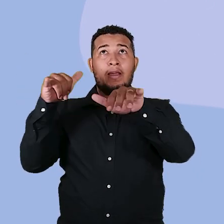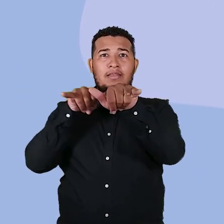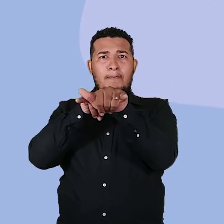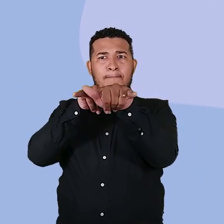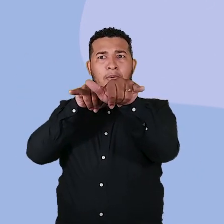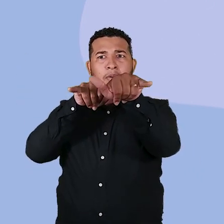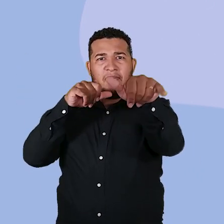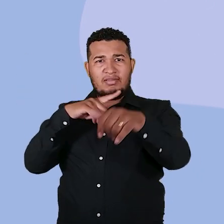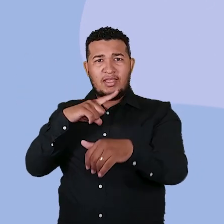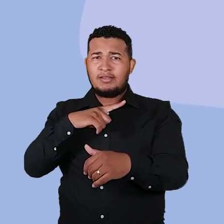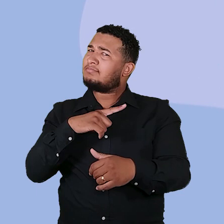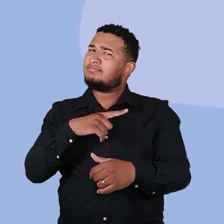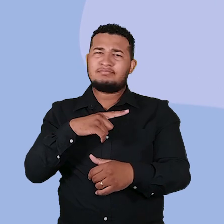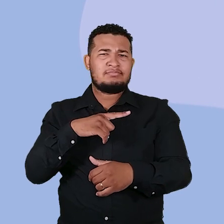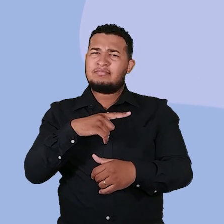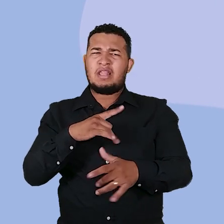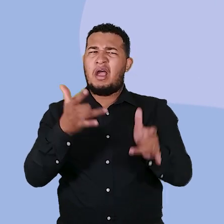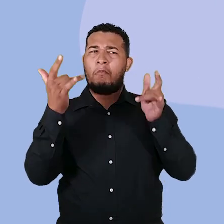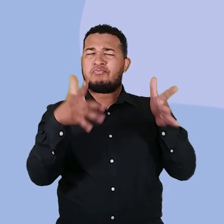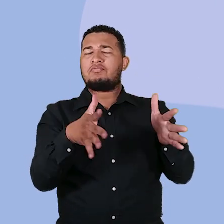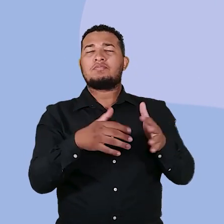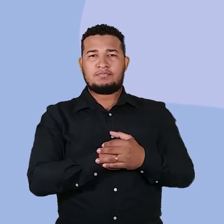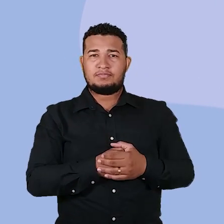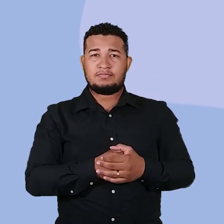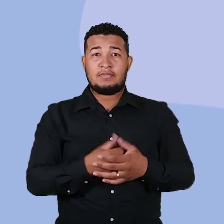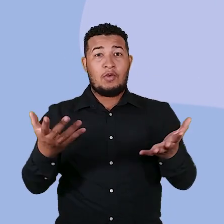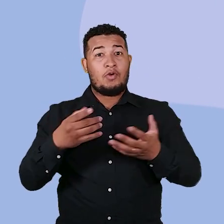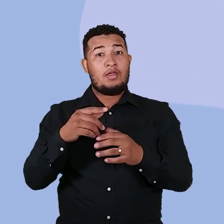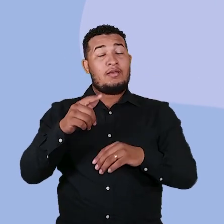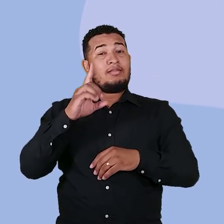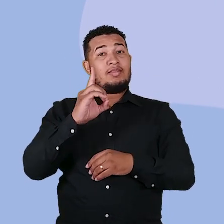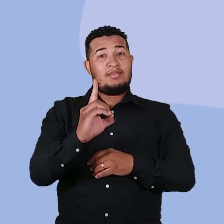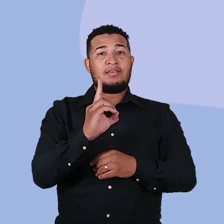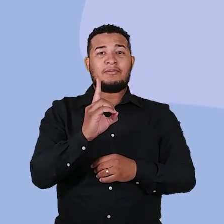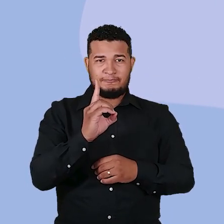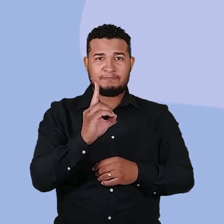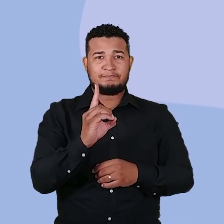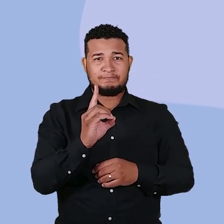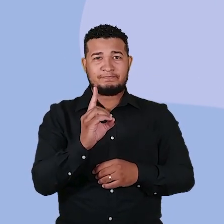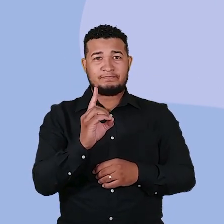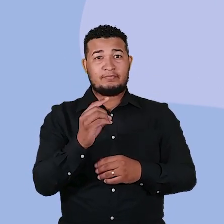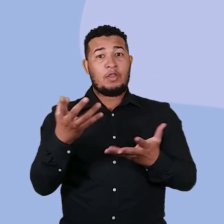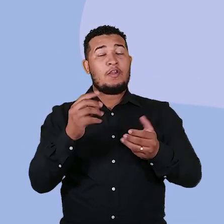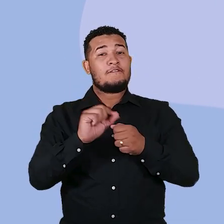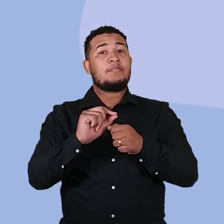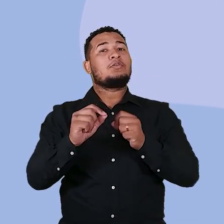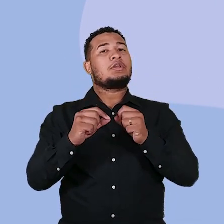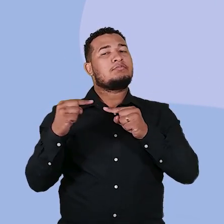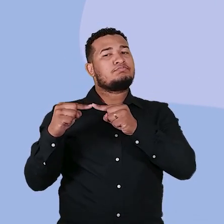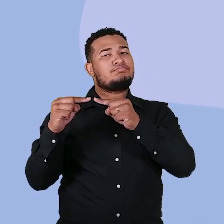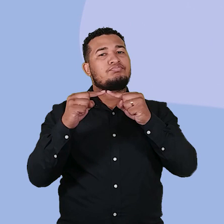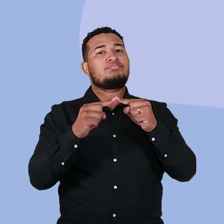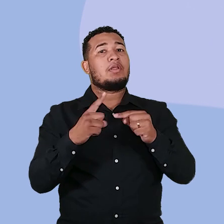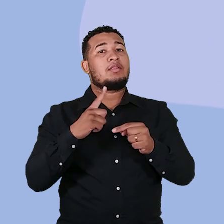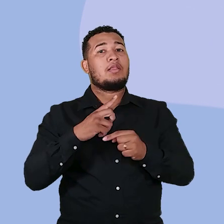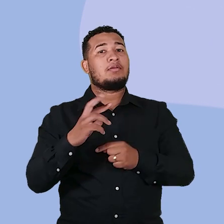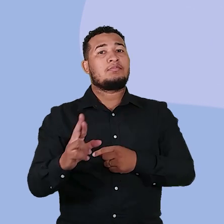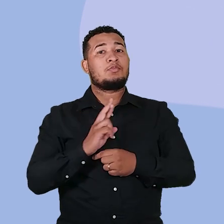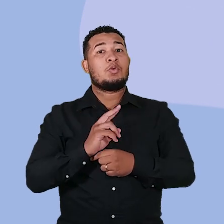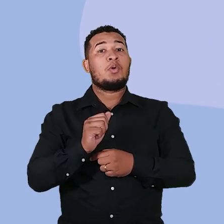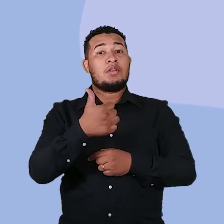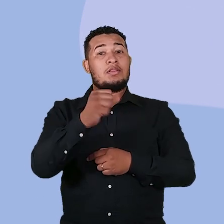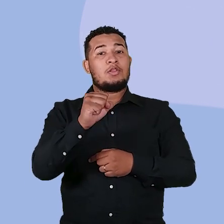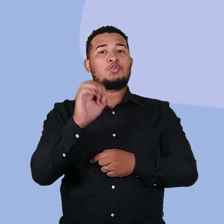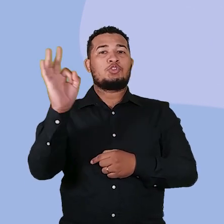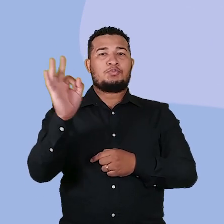não senhor vai ter engarrafamento lá no céu nada disso essa da fora não vou ligar por lá vamos lá para letra de a letra de você fazendo